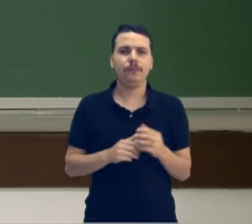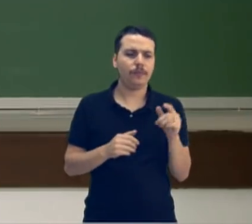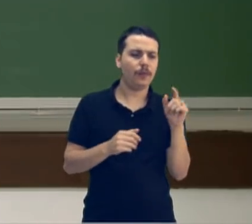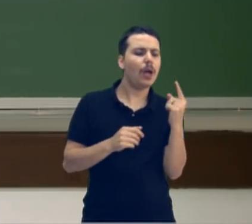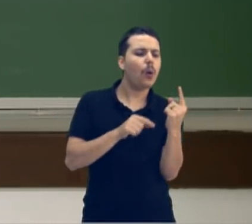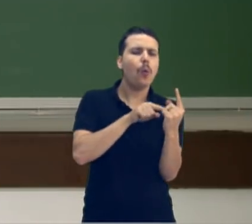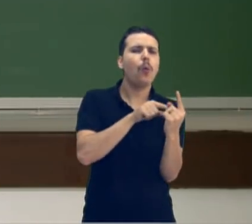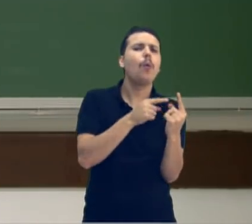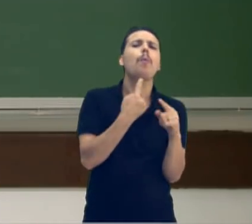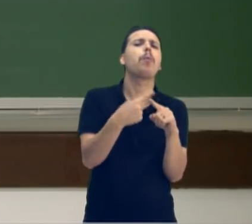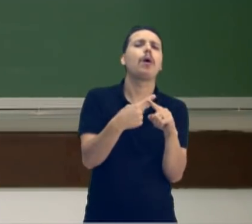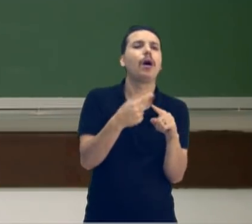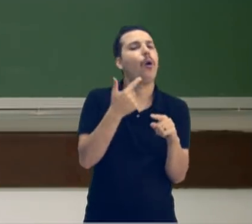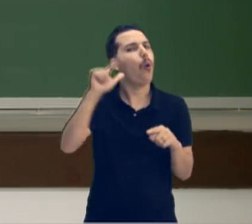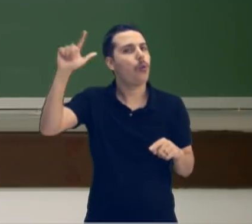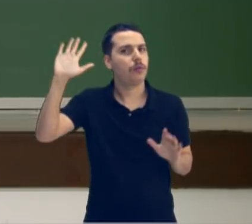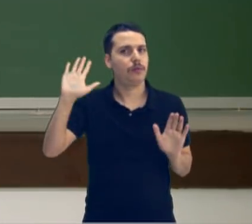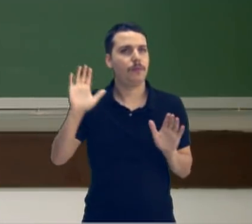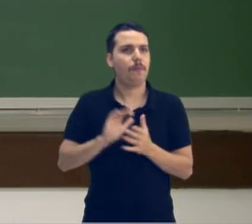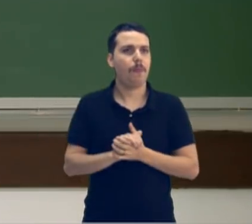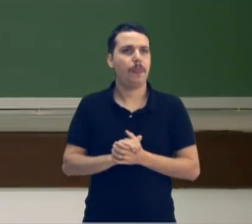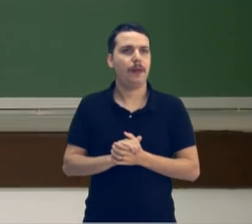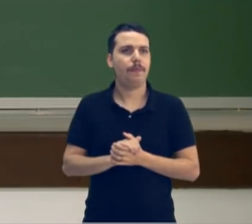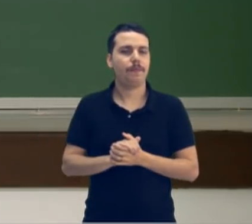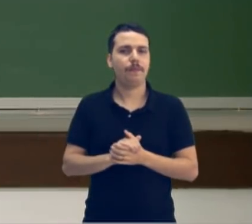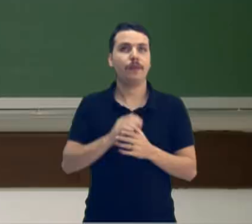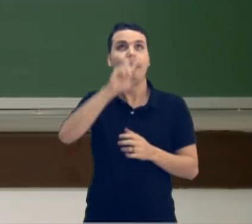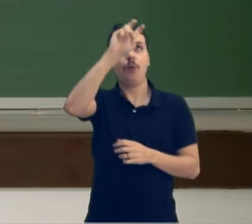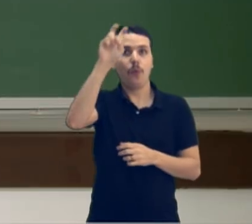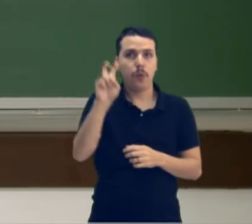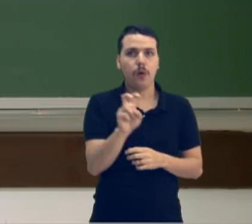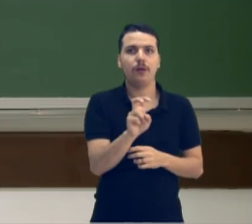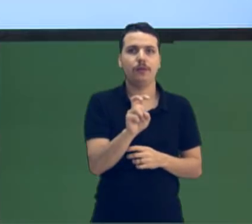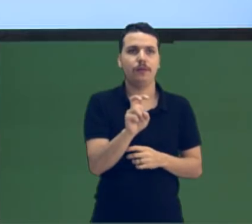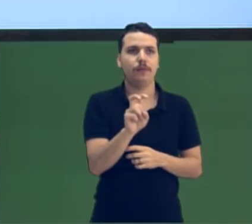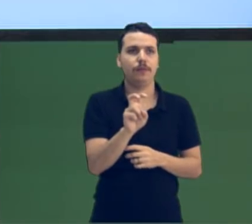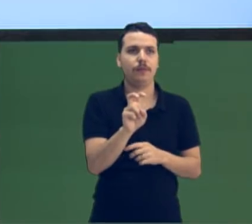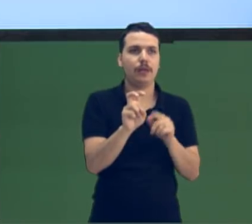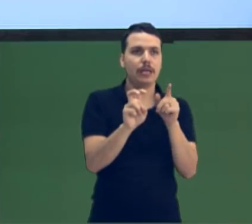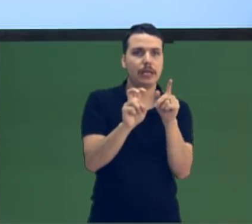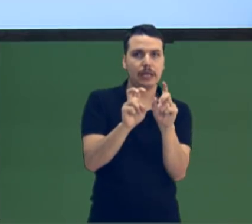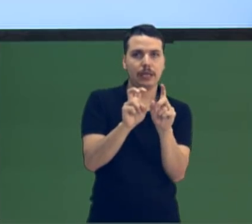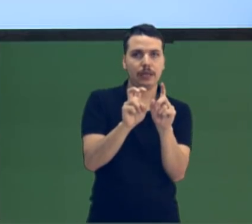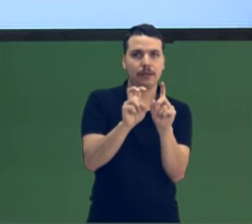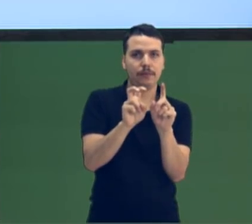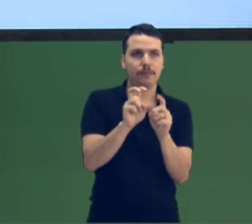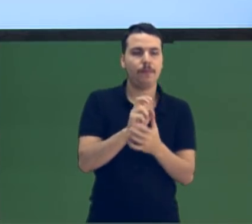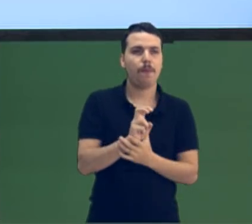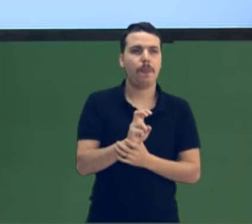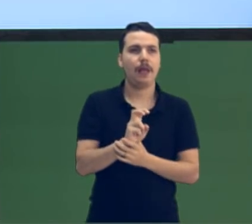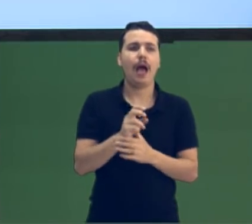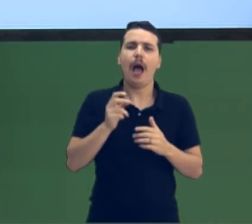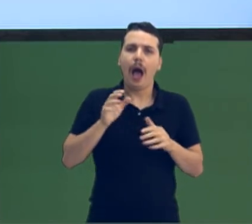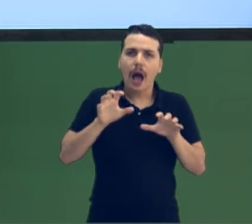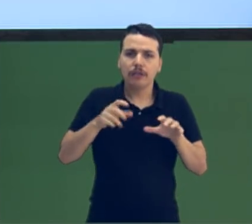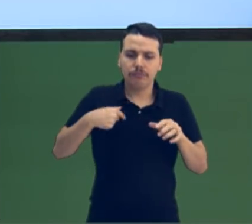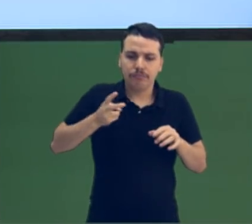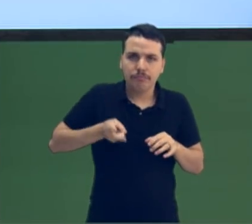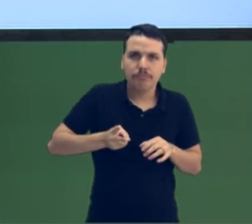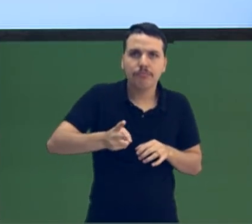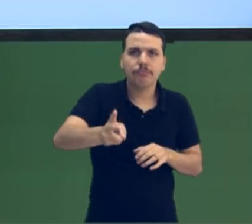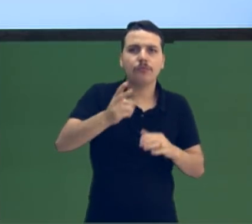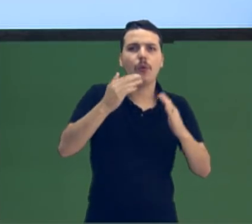esse 1 é da próxima divisão, mas aqui a gente baixa como se fosse 15 dividido por 3, 5. E assim eu faço o